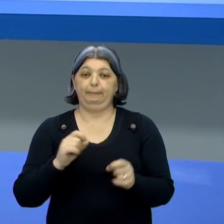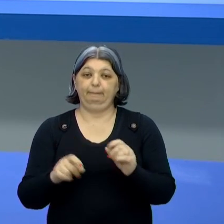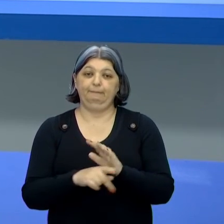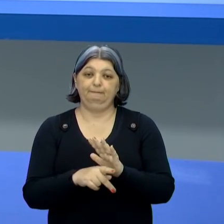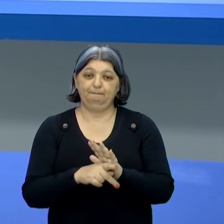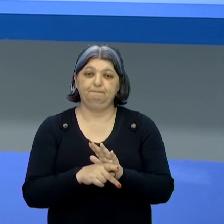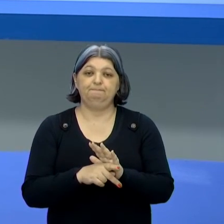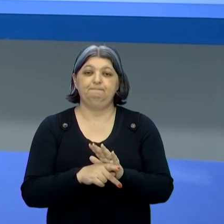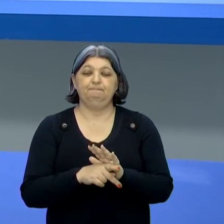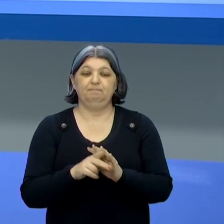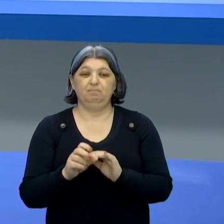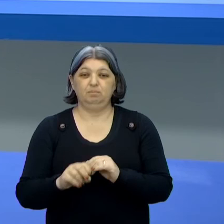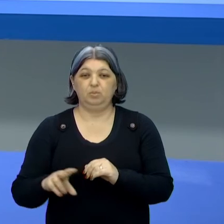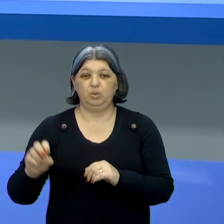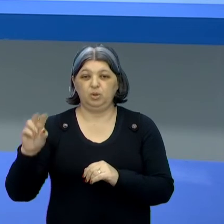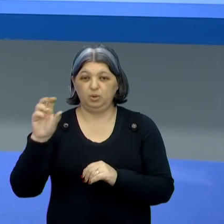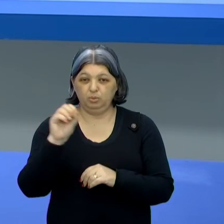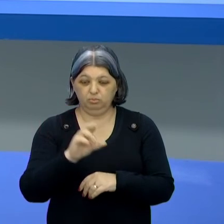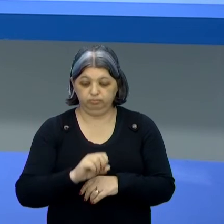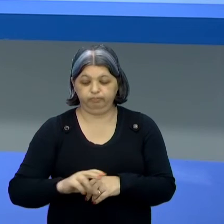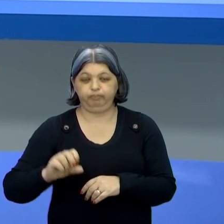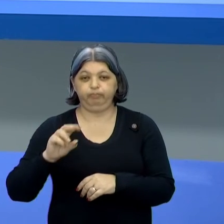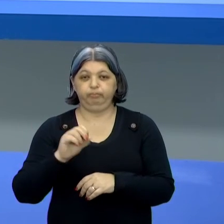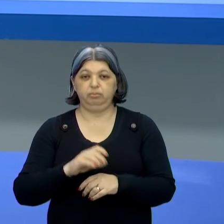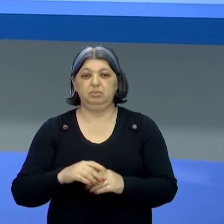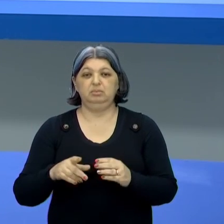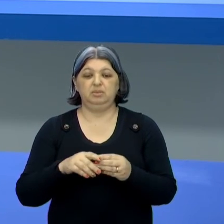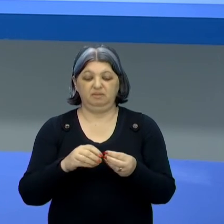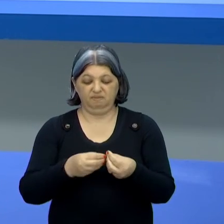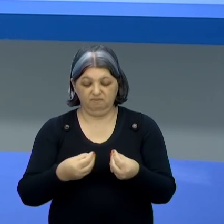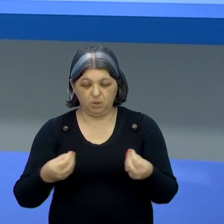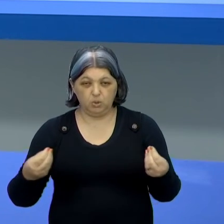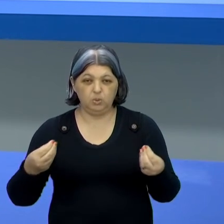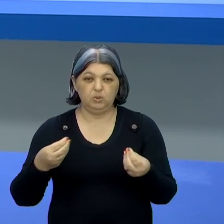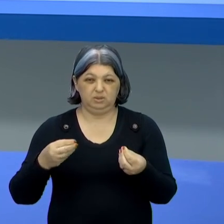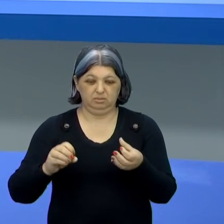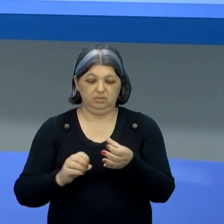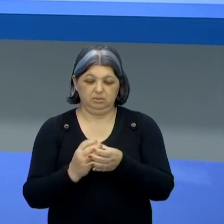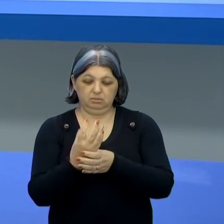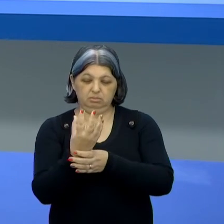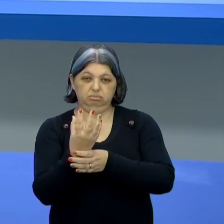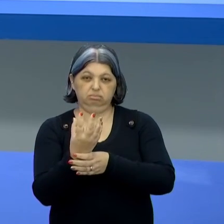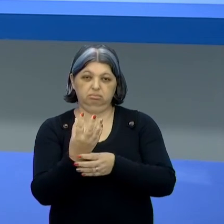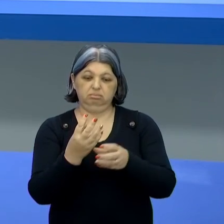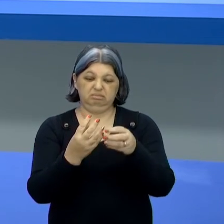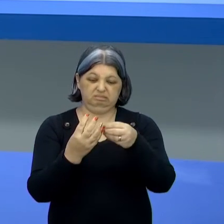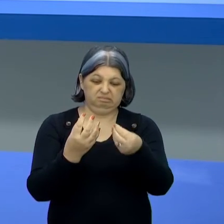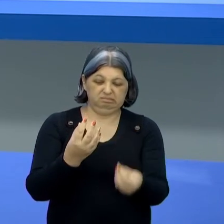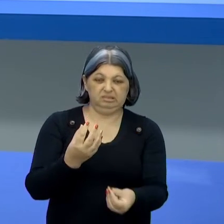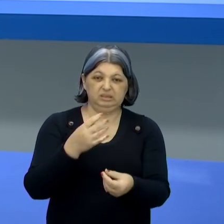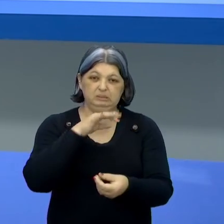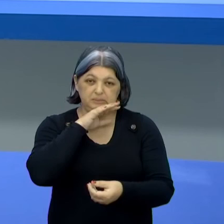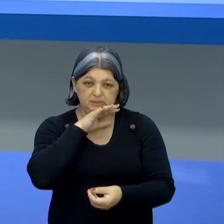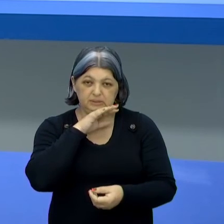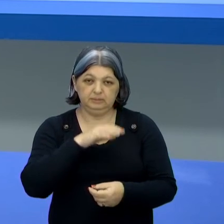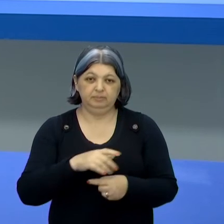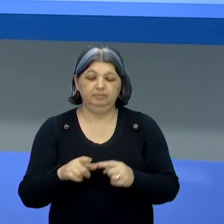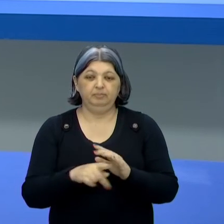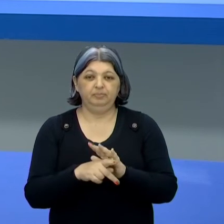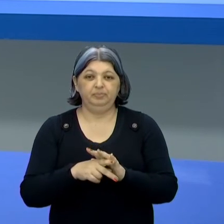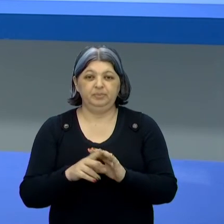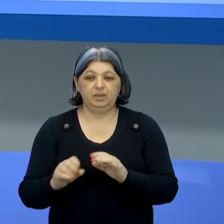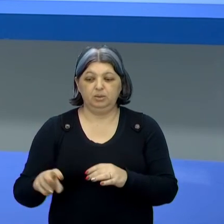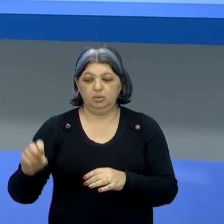por agrotóxico que desfolham folhas, tá? Ao mesmo tempo que aquele agrotóxico ele combate